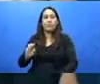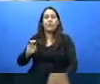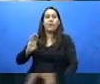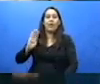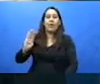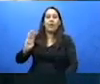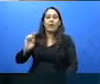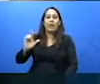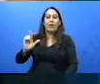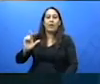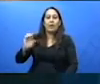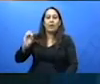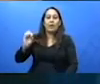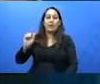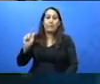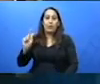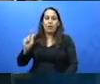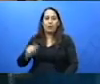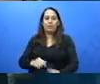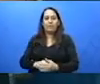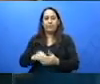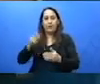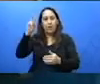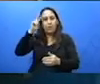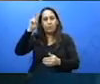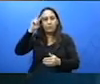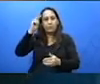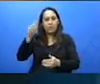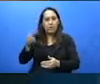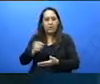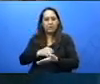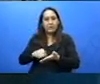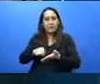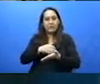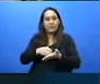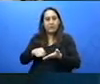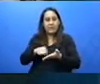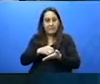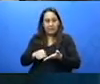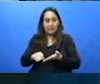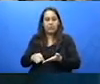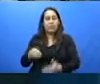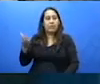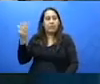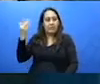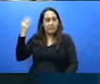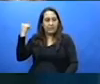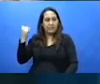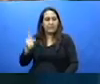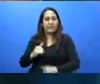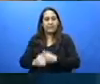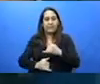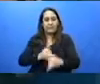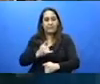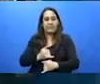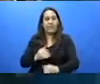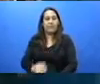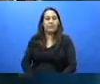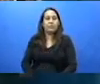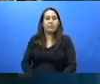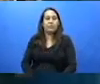site, tá? Então, essa história era uma história que ela escreveu já na época da internet,